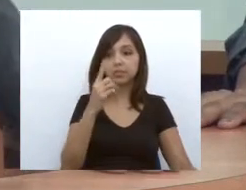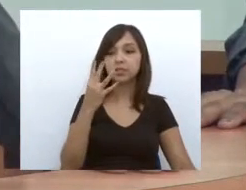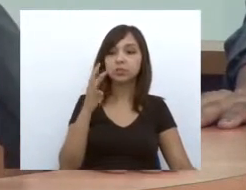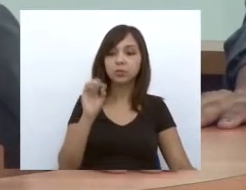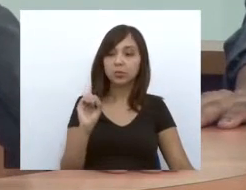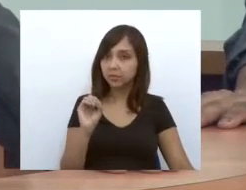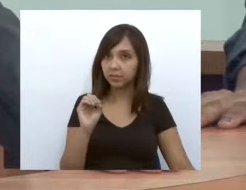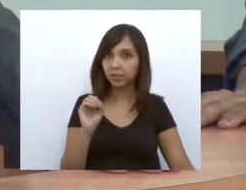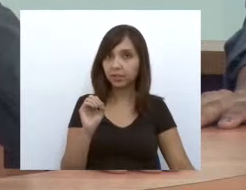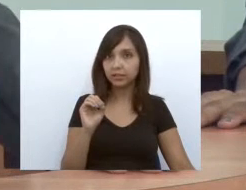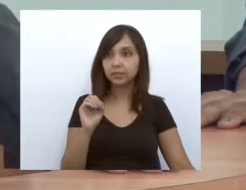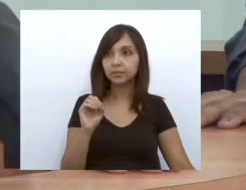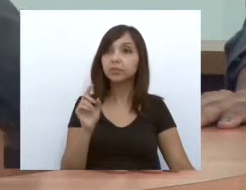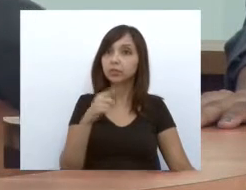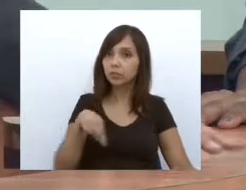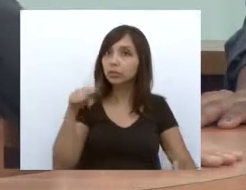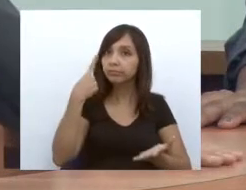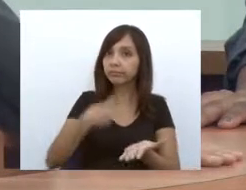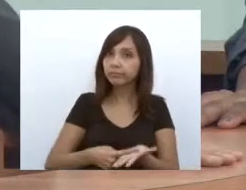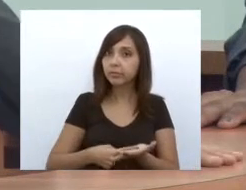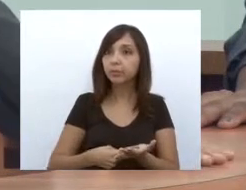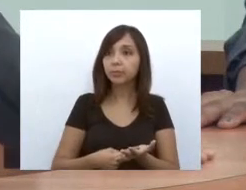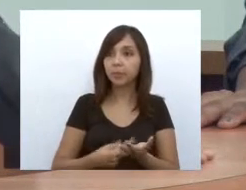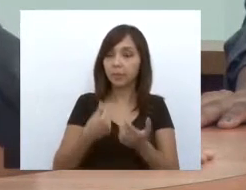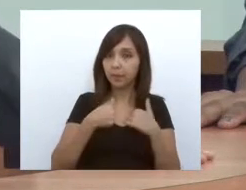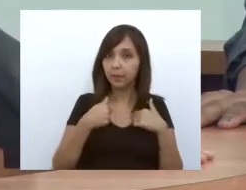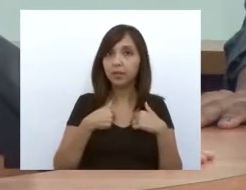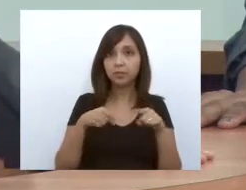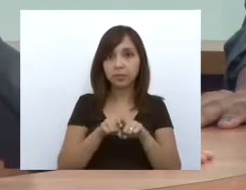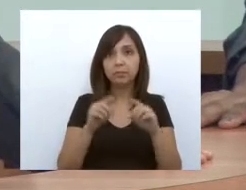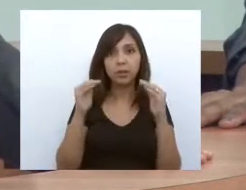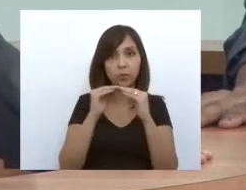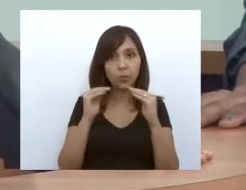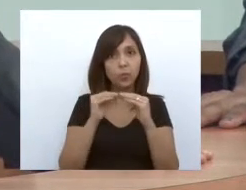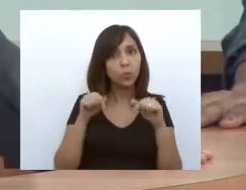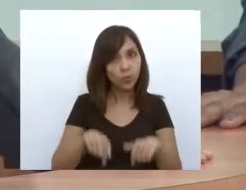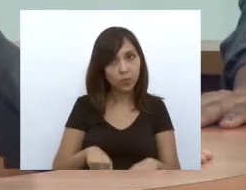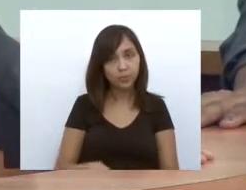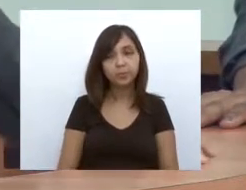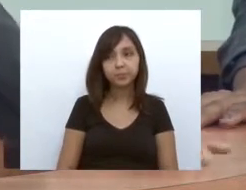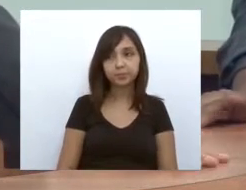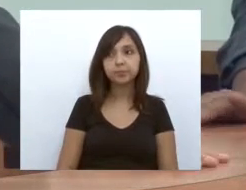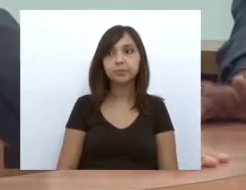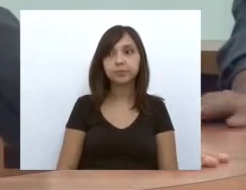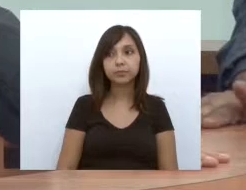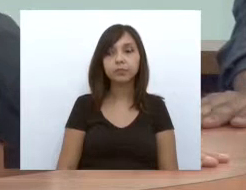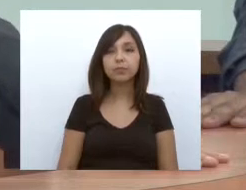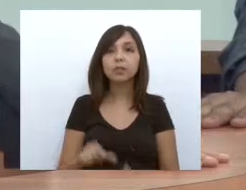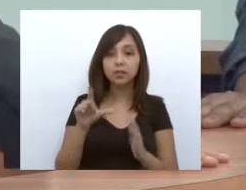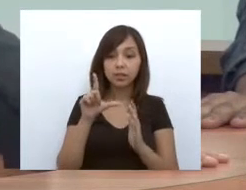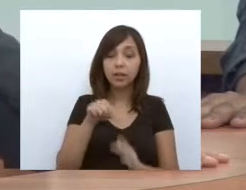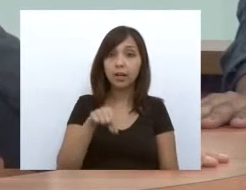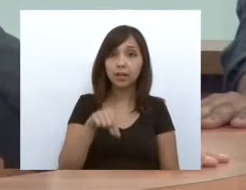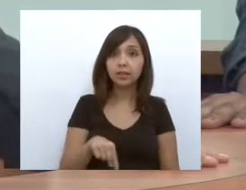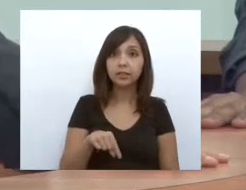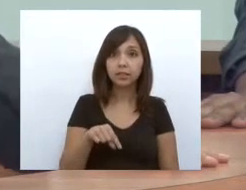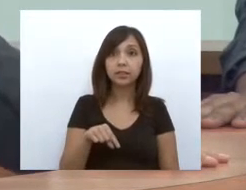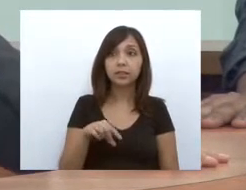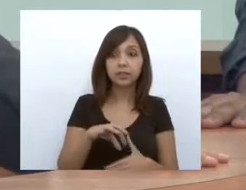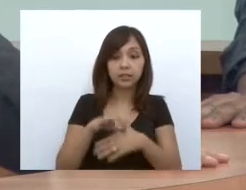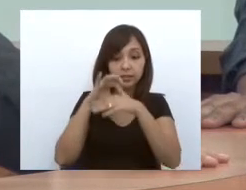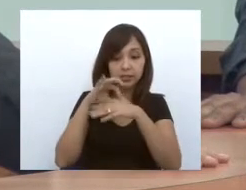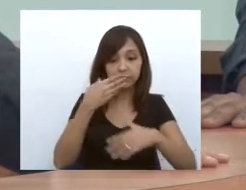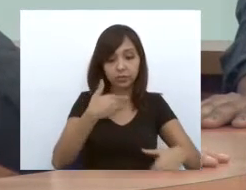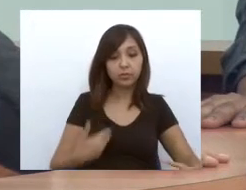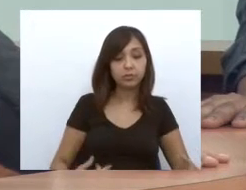140 itens. Nós fizemos um acordo e eu, inclusive, concordei. O líder do governo foi o primeiro a quebrar este